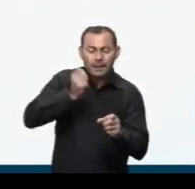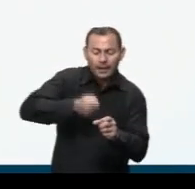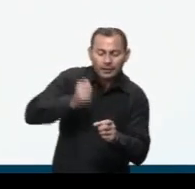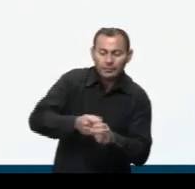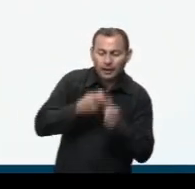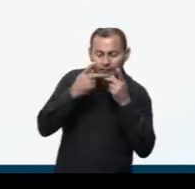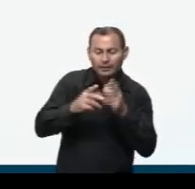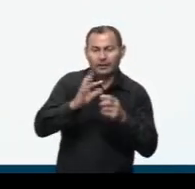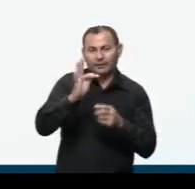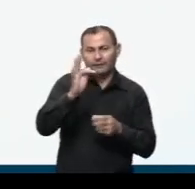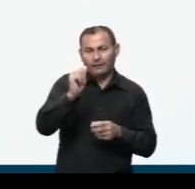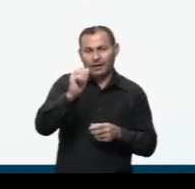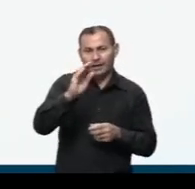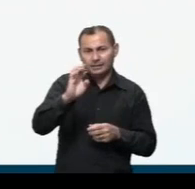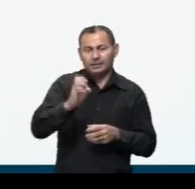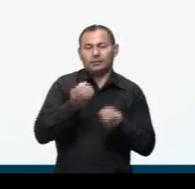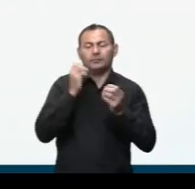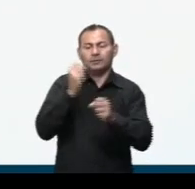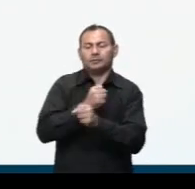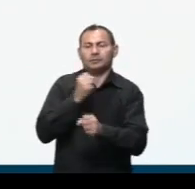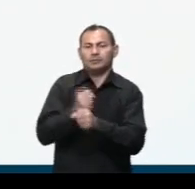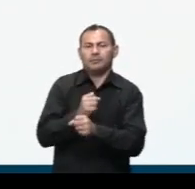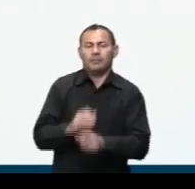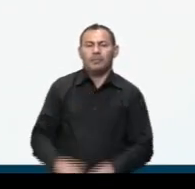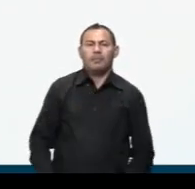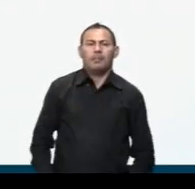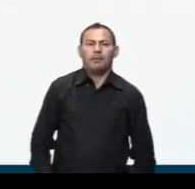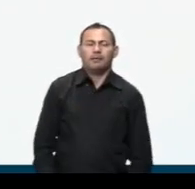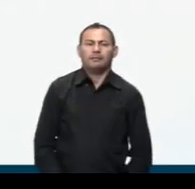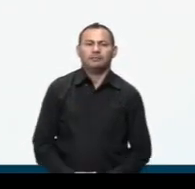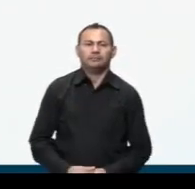para indicar as faces e os eixos da construção.